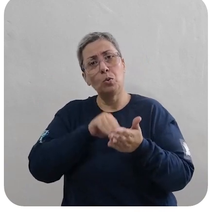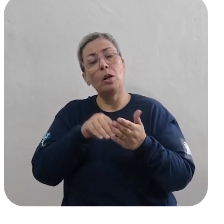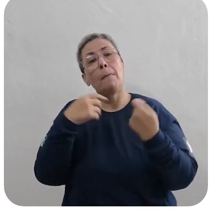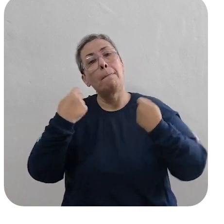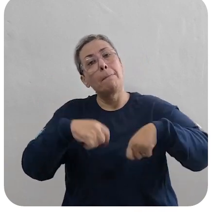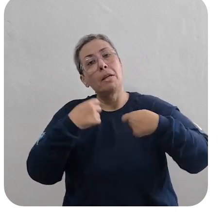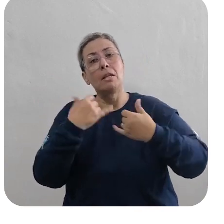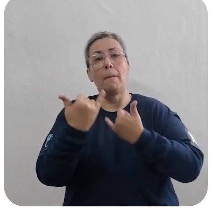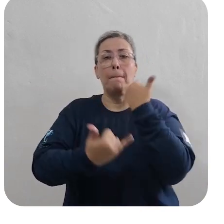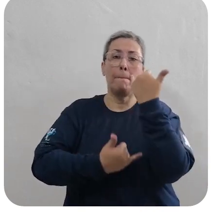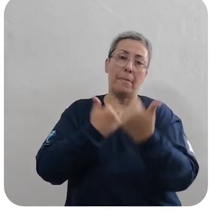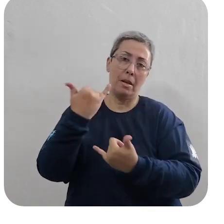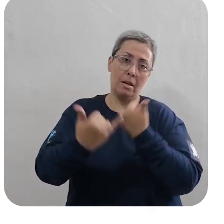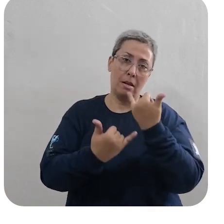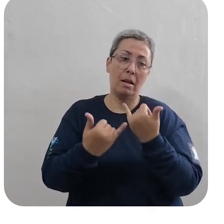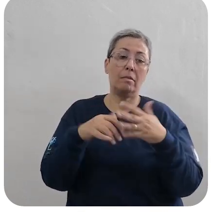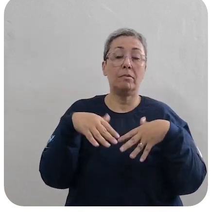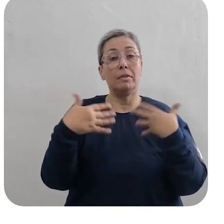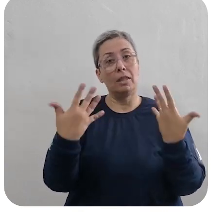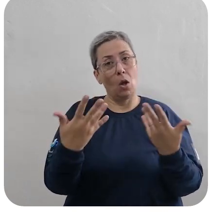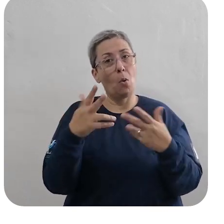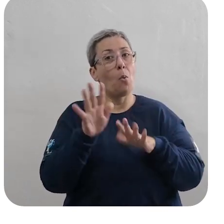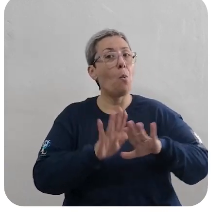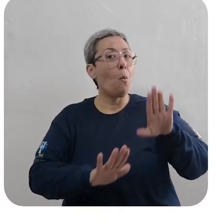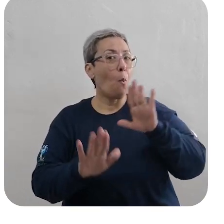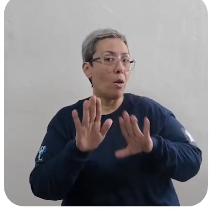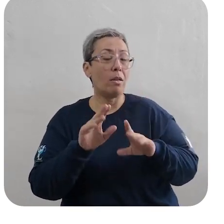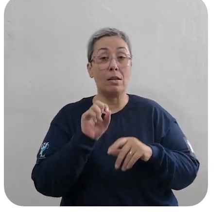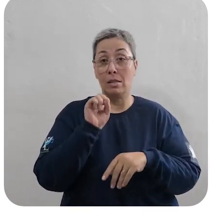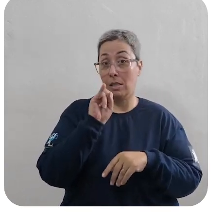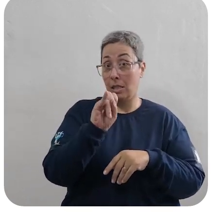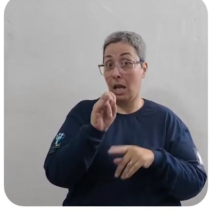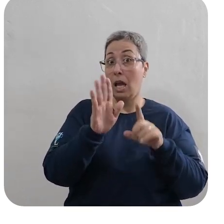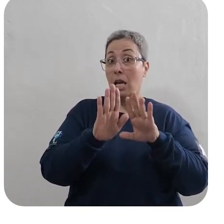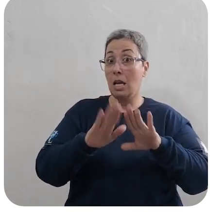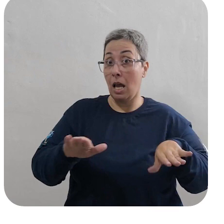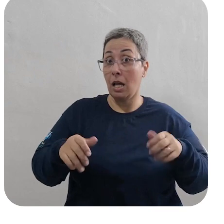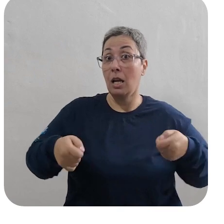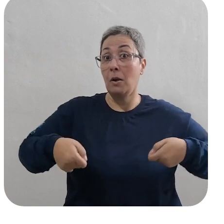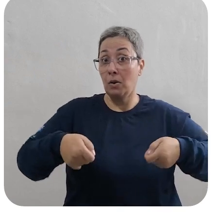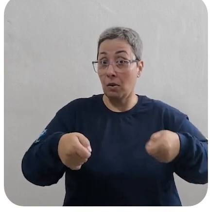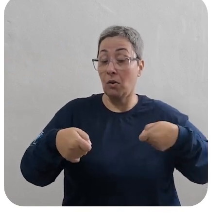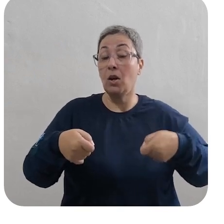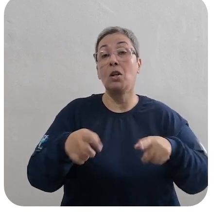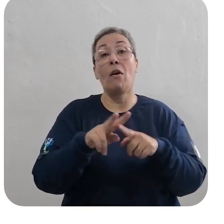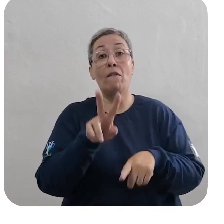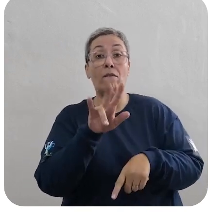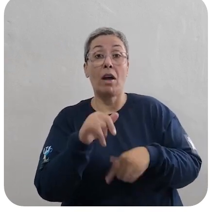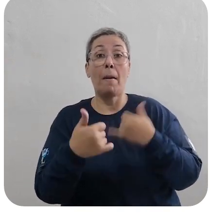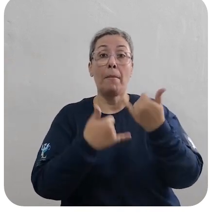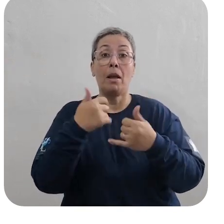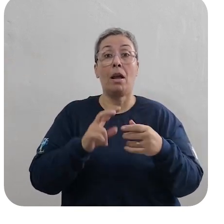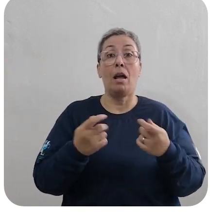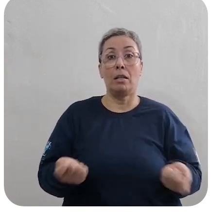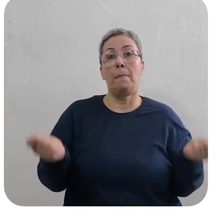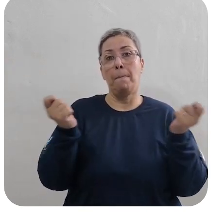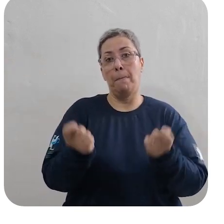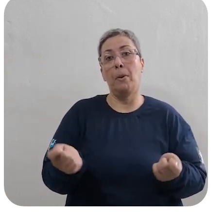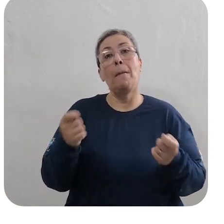escrita, deve-se brincar. Então, cuidado! Se você tem uma criança cadeirante e vai brincar de